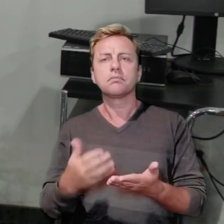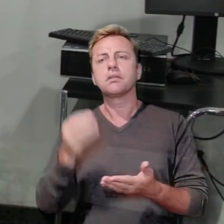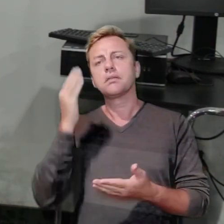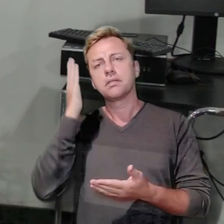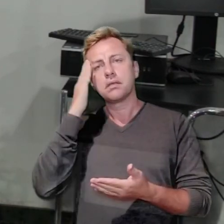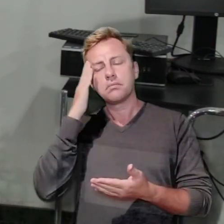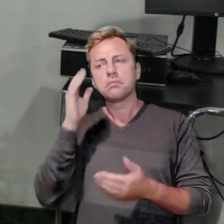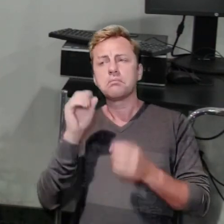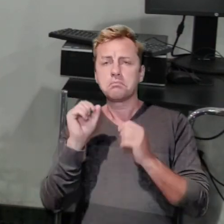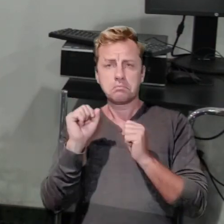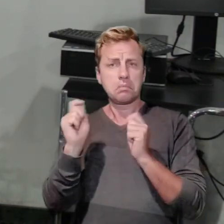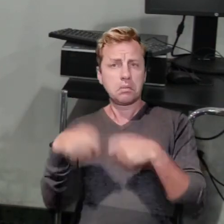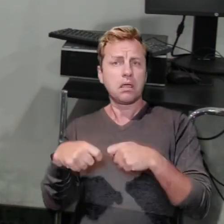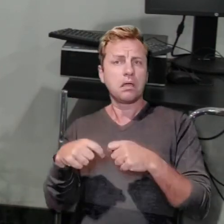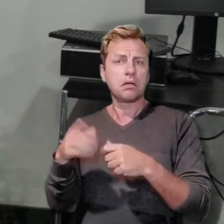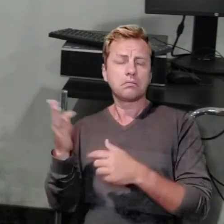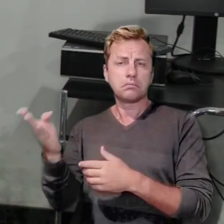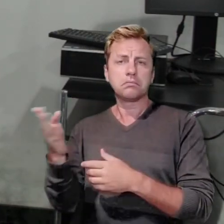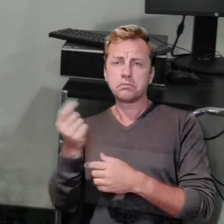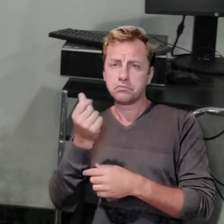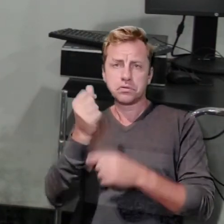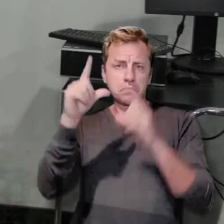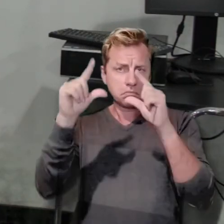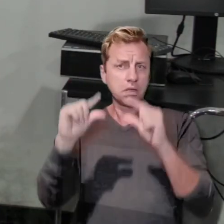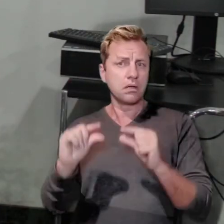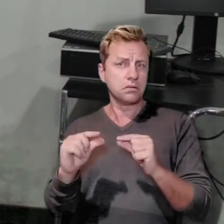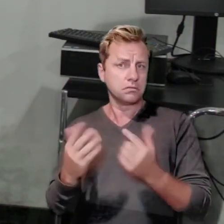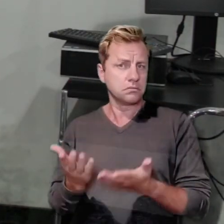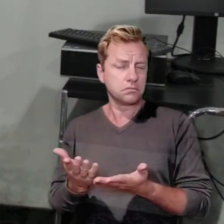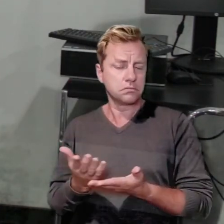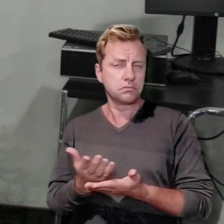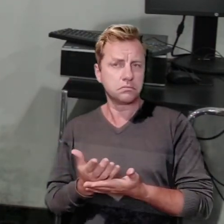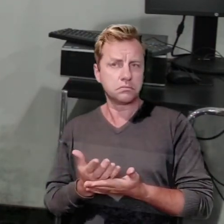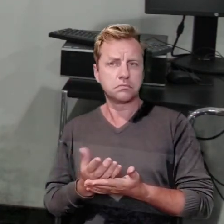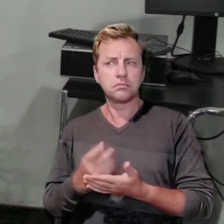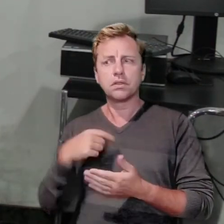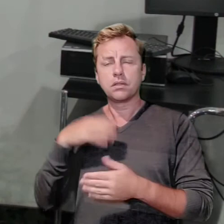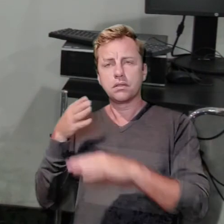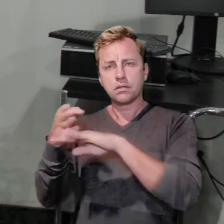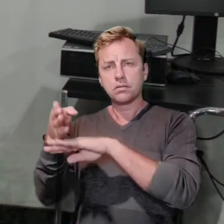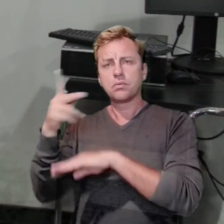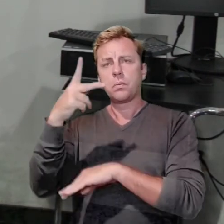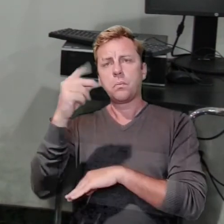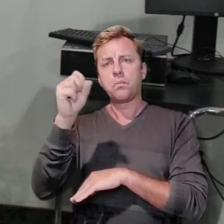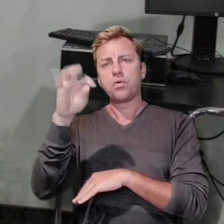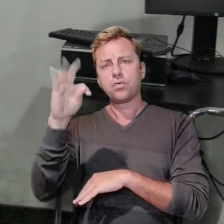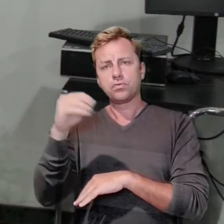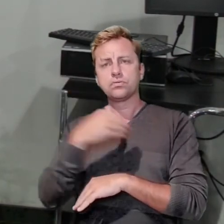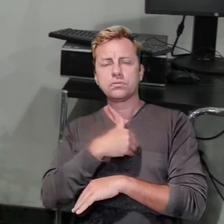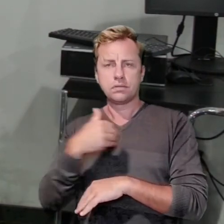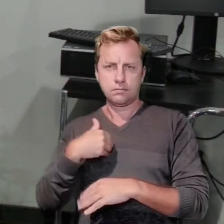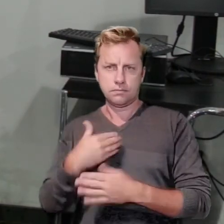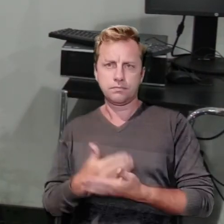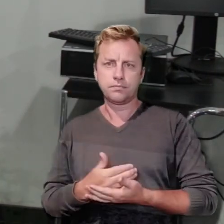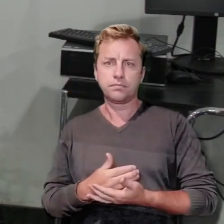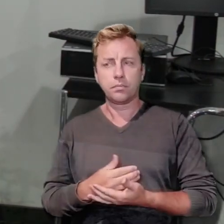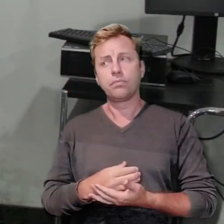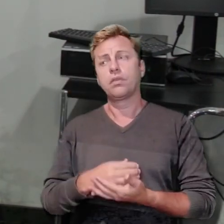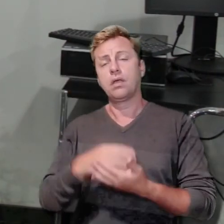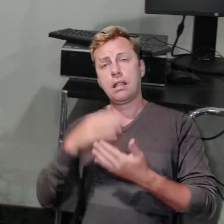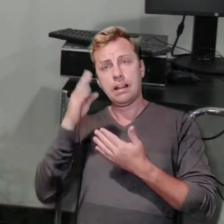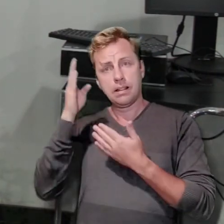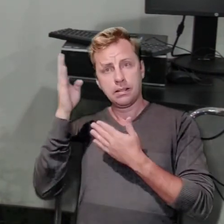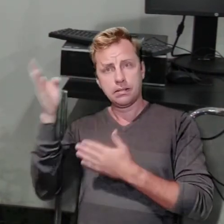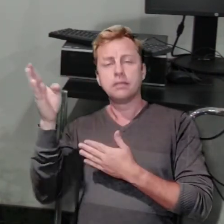tem no sangue, pode ser feito com um custo bastante baixo nos nossos postos de saúde.